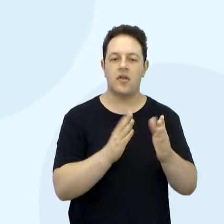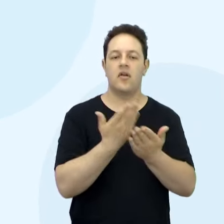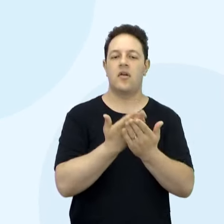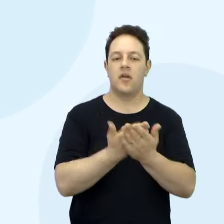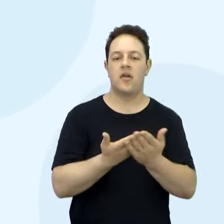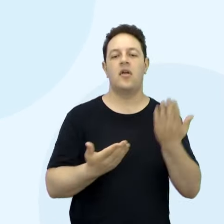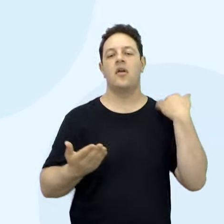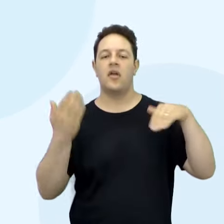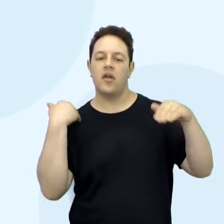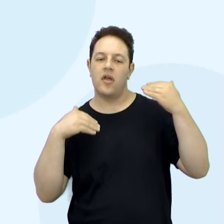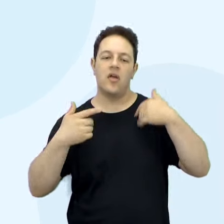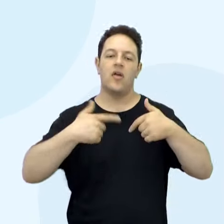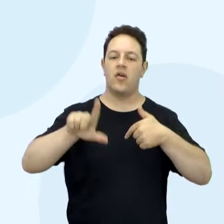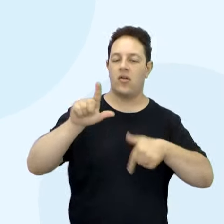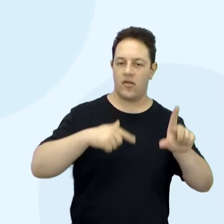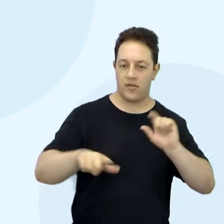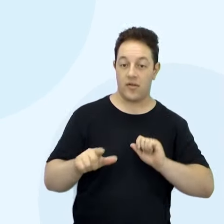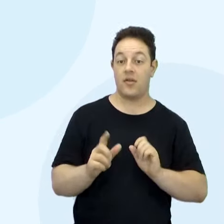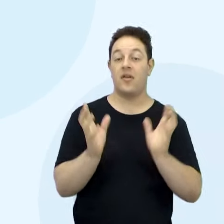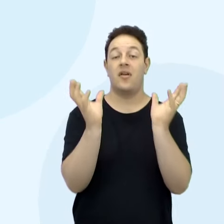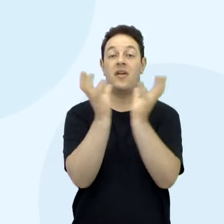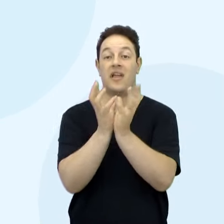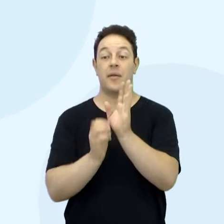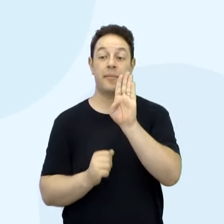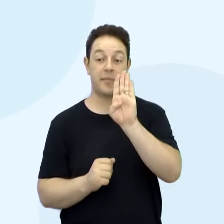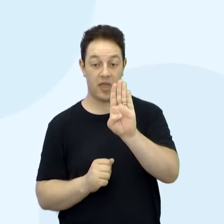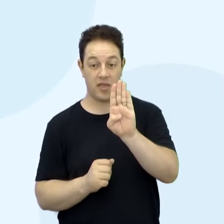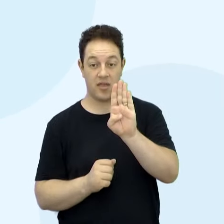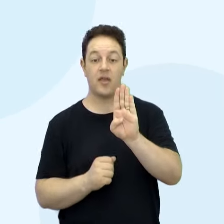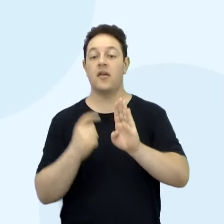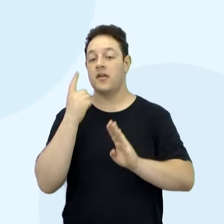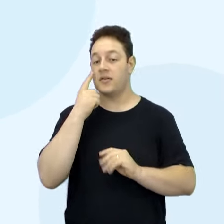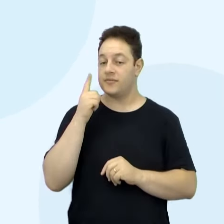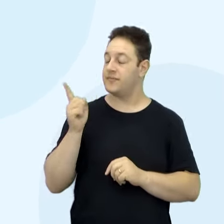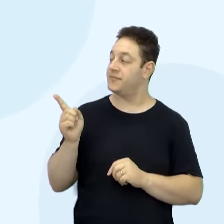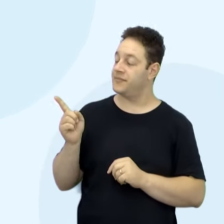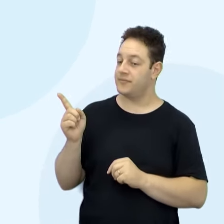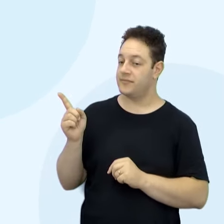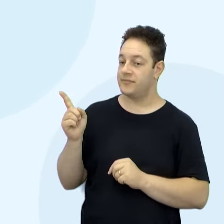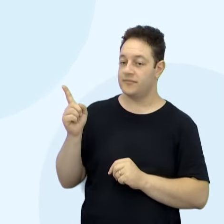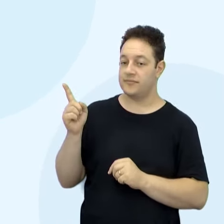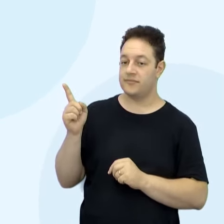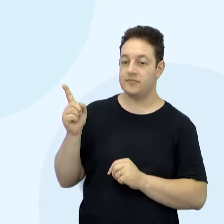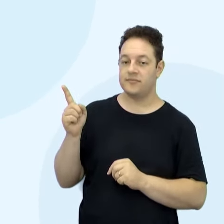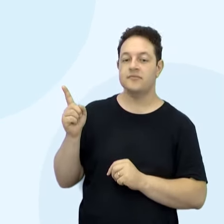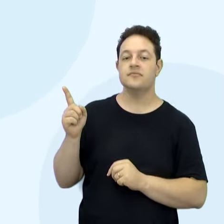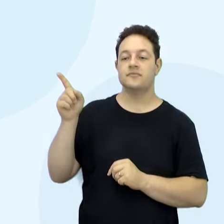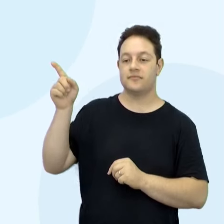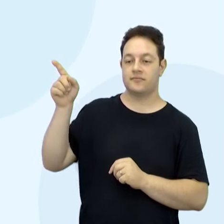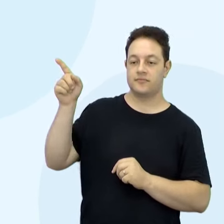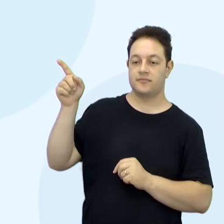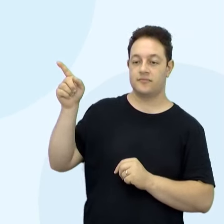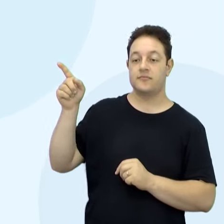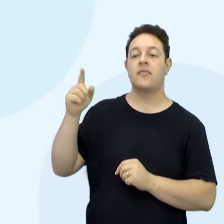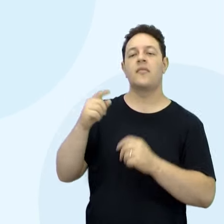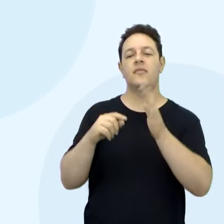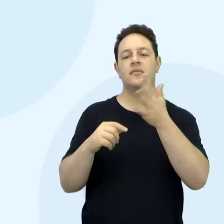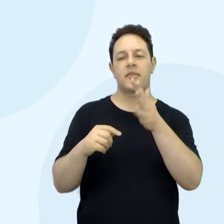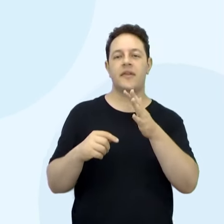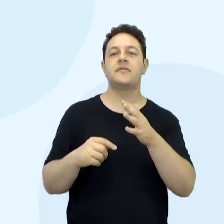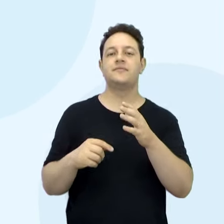A classe B, que ganha aí pelos nossos. A classe B ganha de 10 a